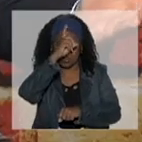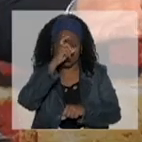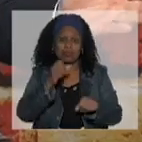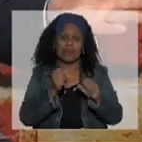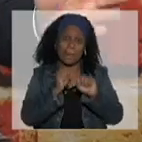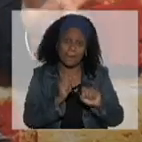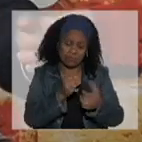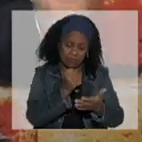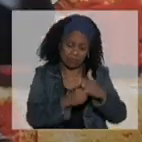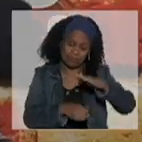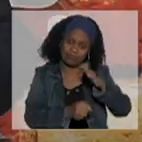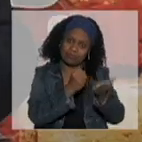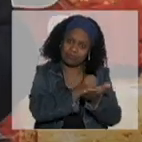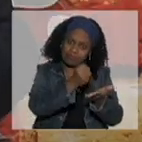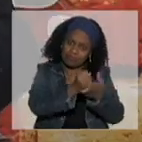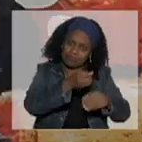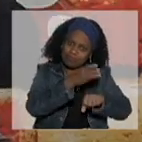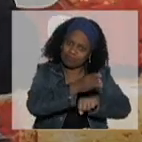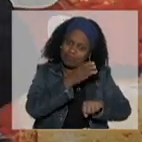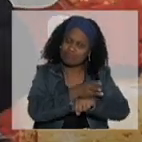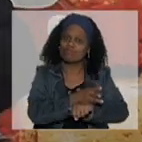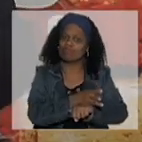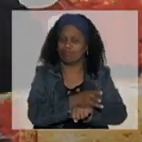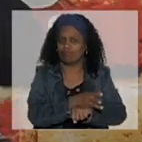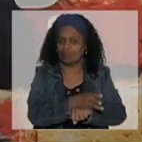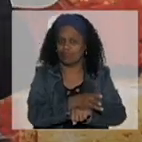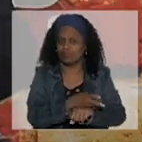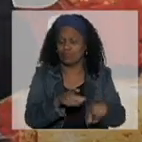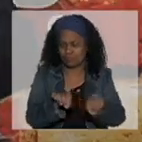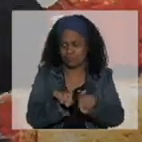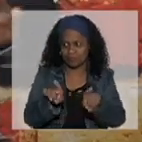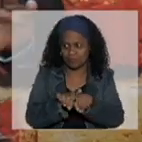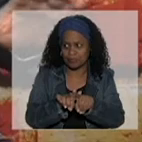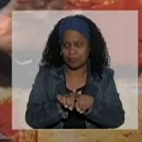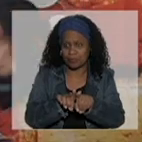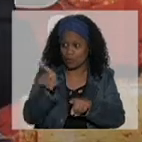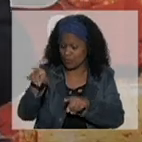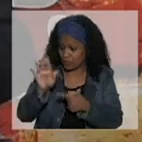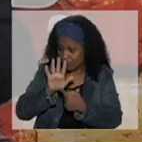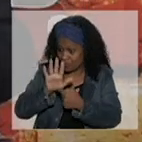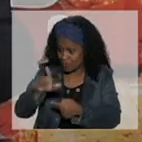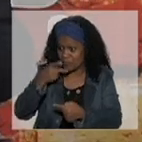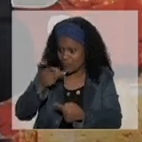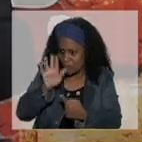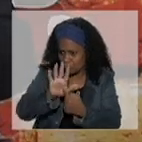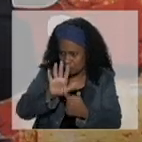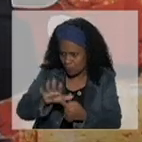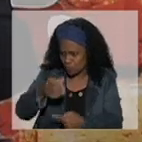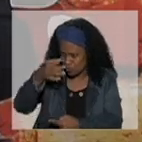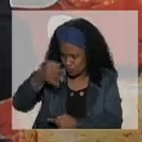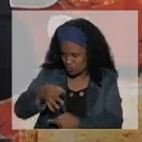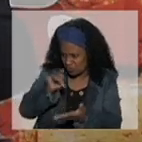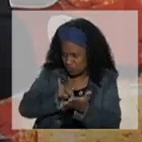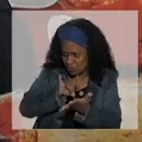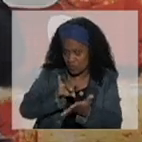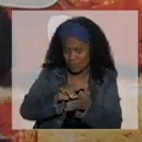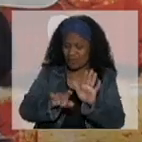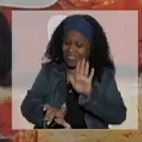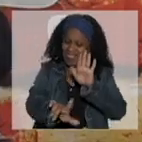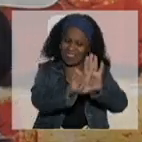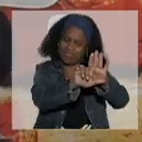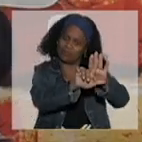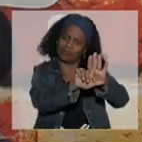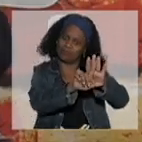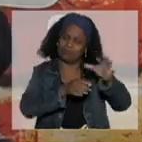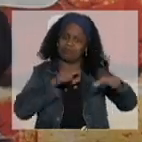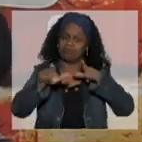terceirizar médico enfermeiro mas não é só isso além da terceirização universalizado e você aponta muito bem o problema é é a lei da reforma